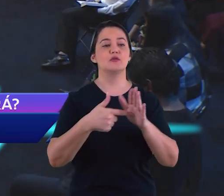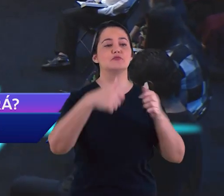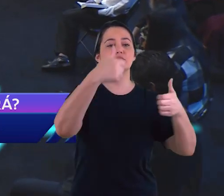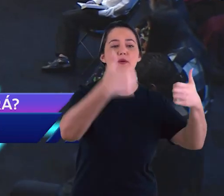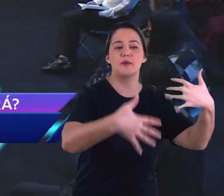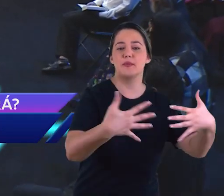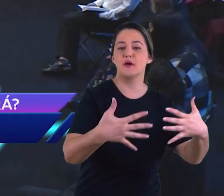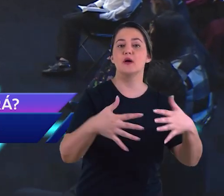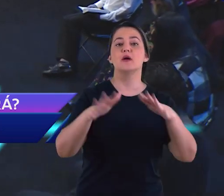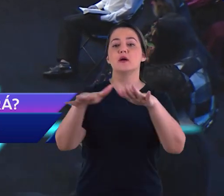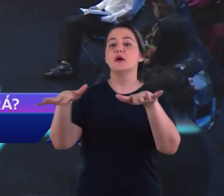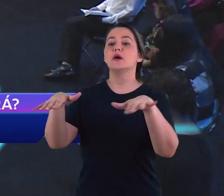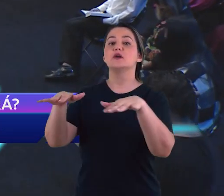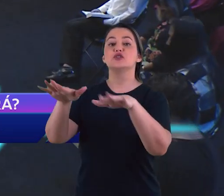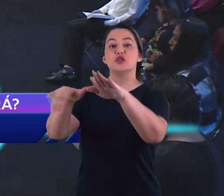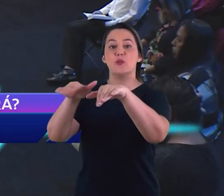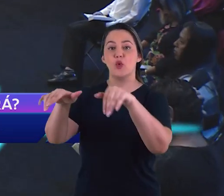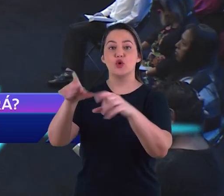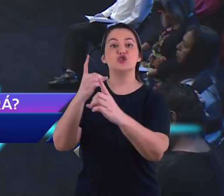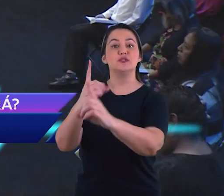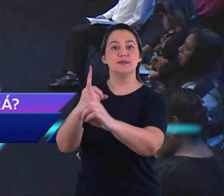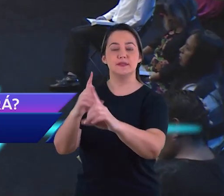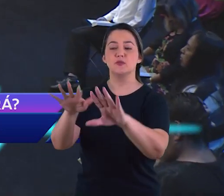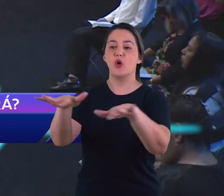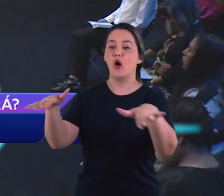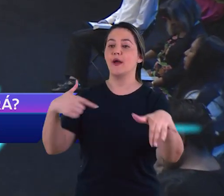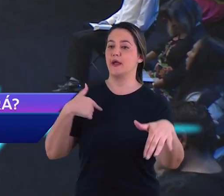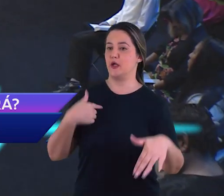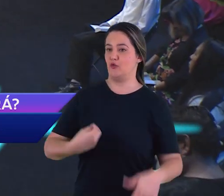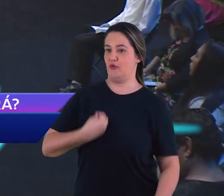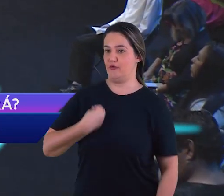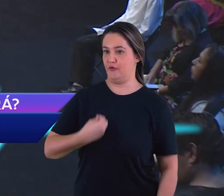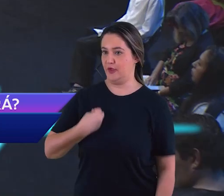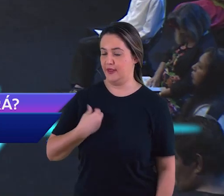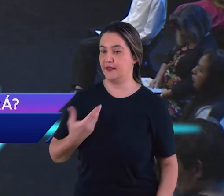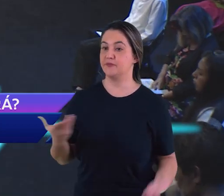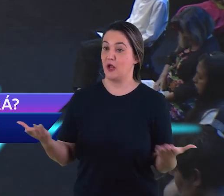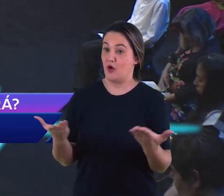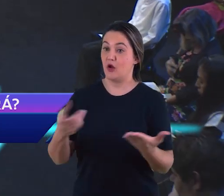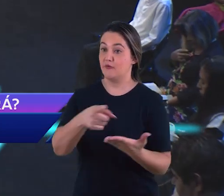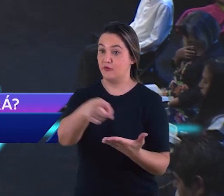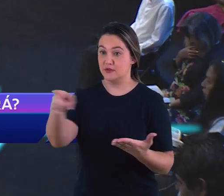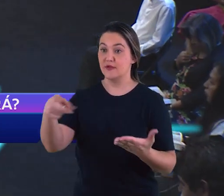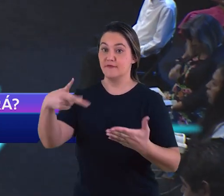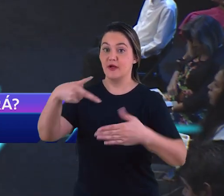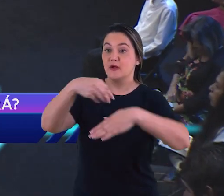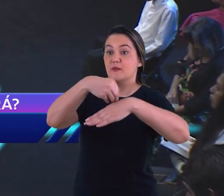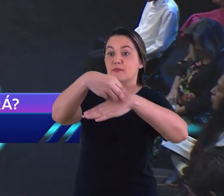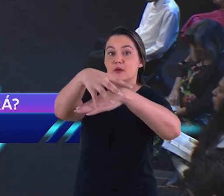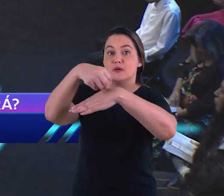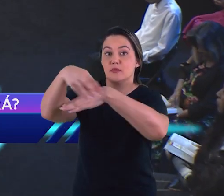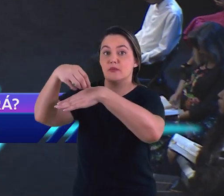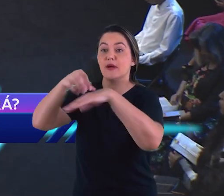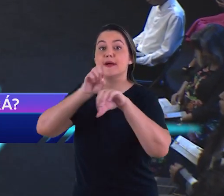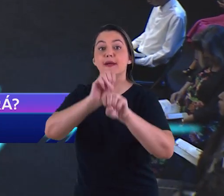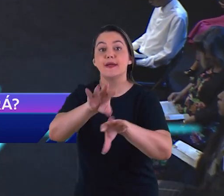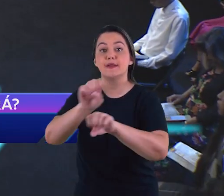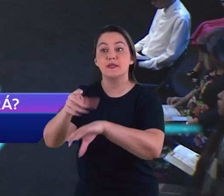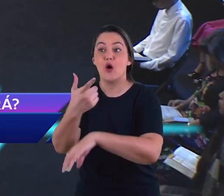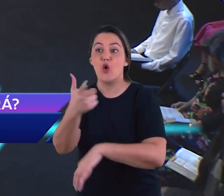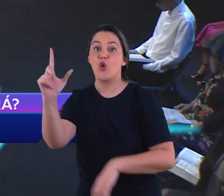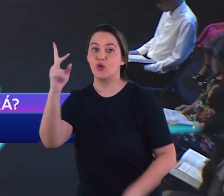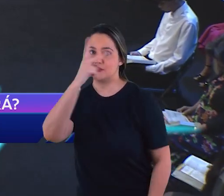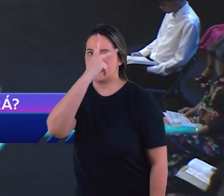de continuar pregando, onde Jesus mostrou, olha, eu ressuscitei, e agora vocês devem levar esta mensagem para